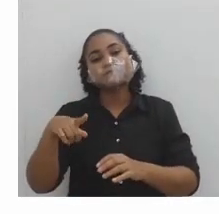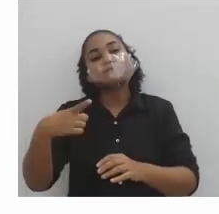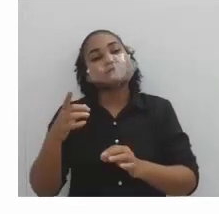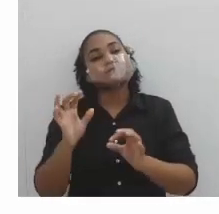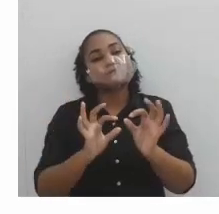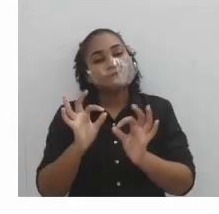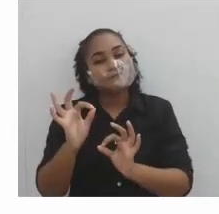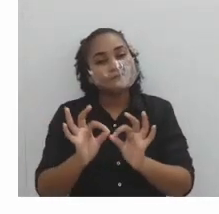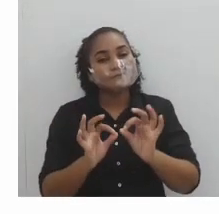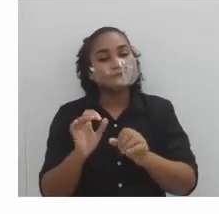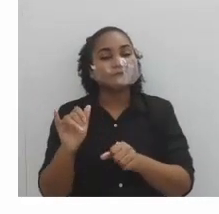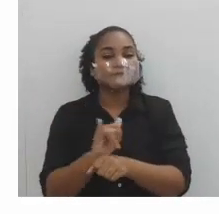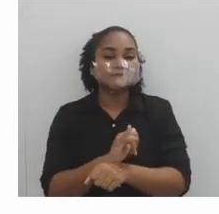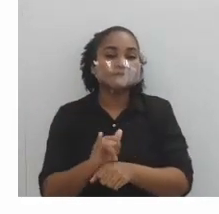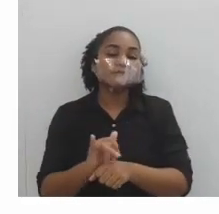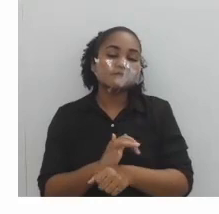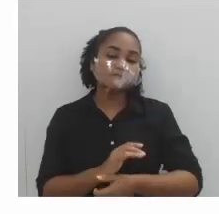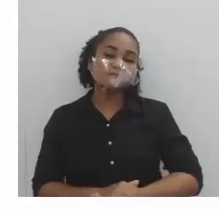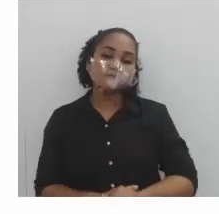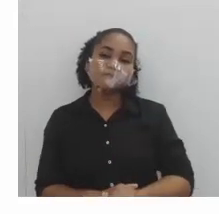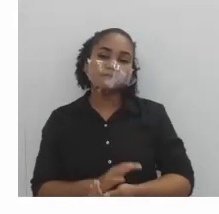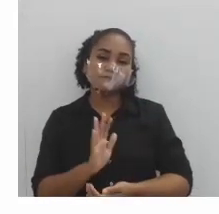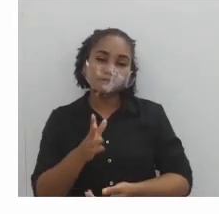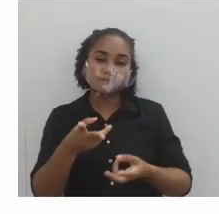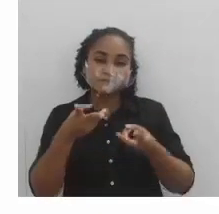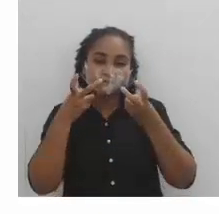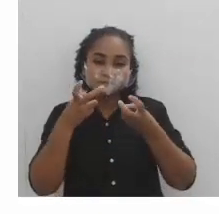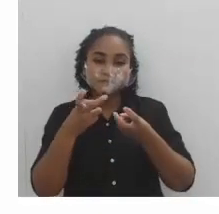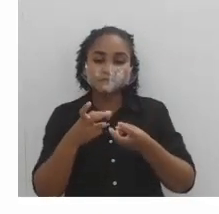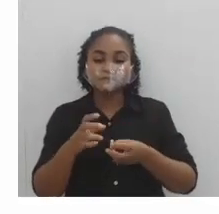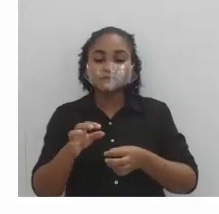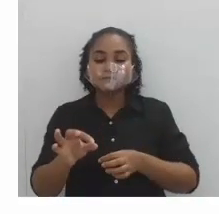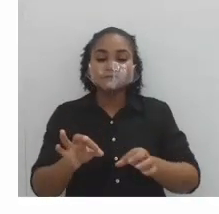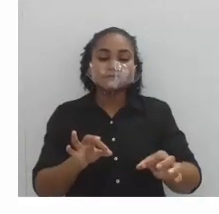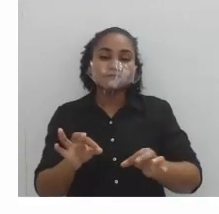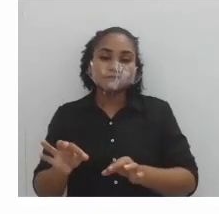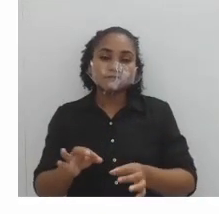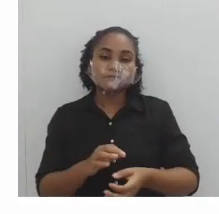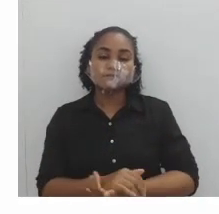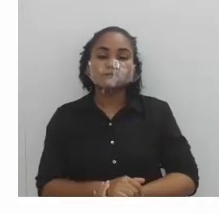outra estrutura, como aí hoje a gente tem o xadrez.